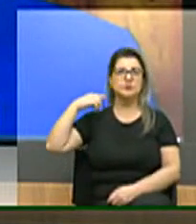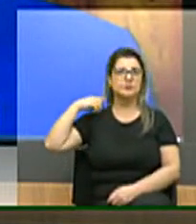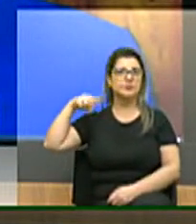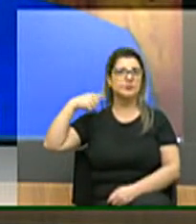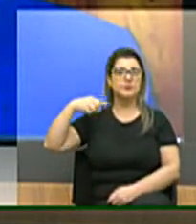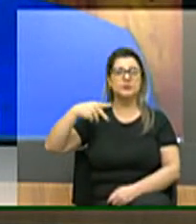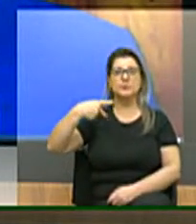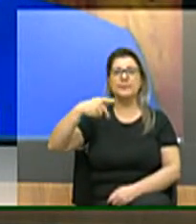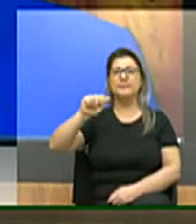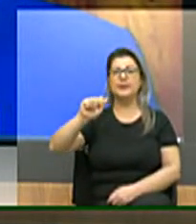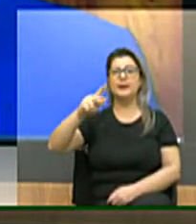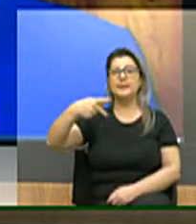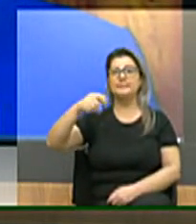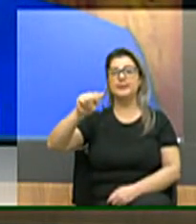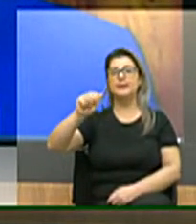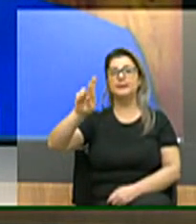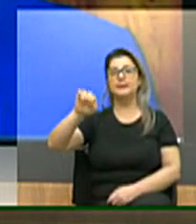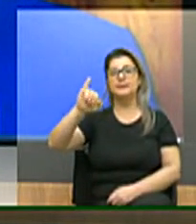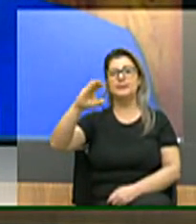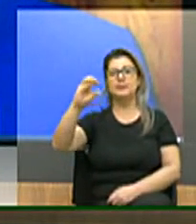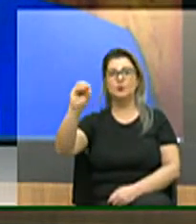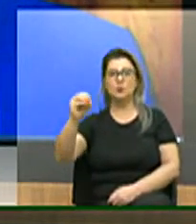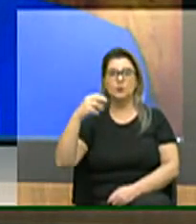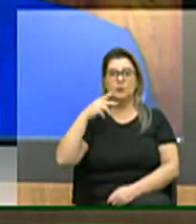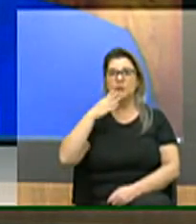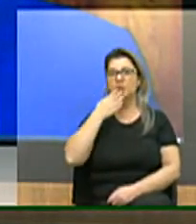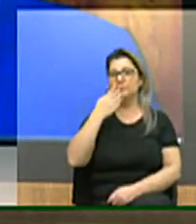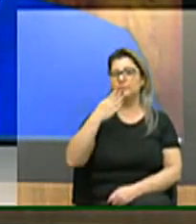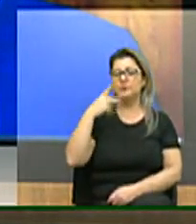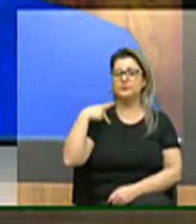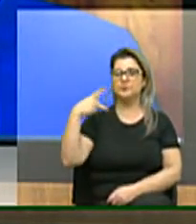Favorável, presidente. Deputado Dr. Thiago Duarte.